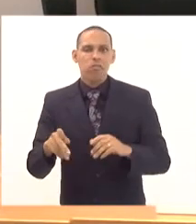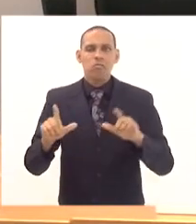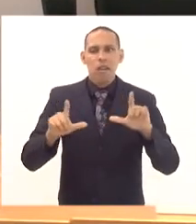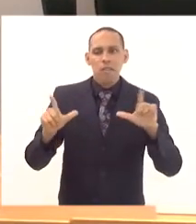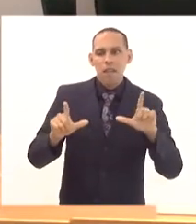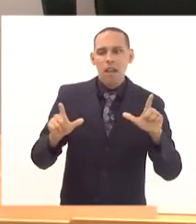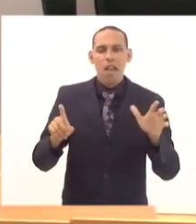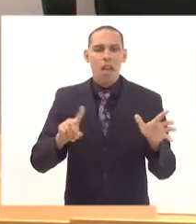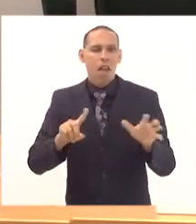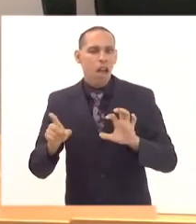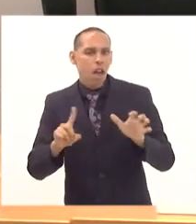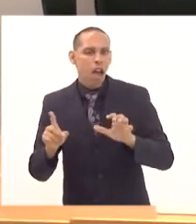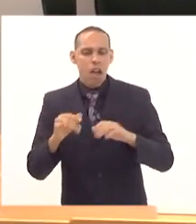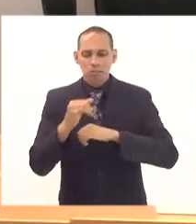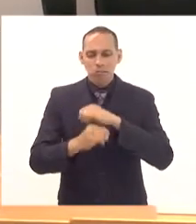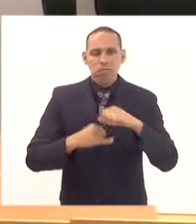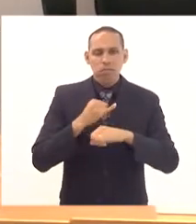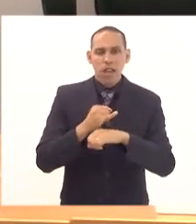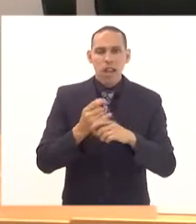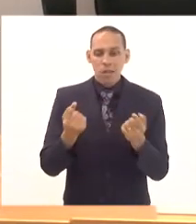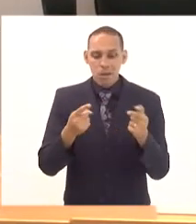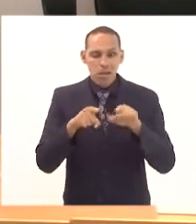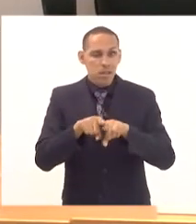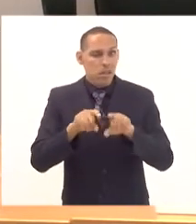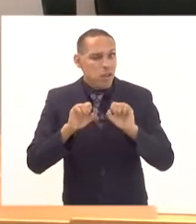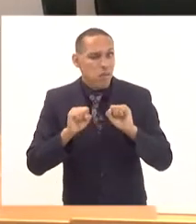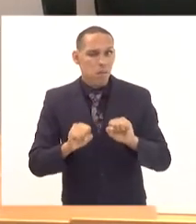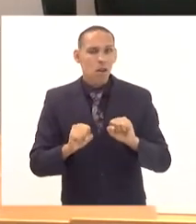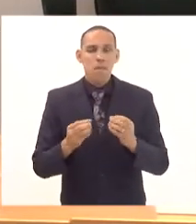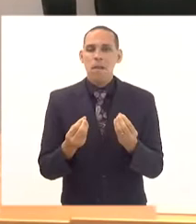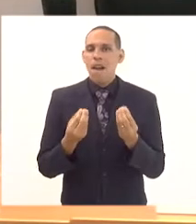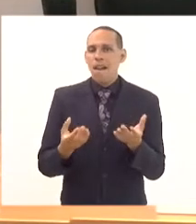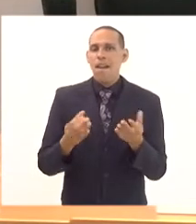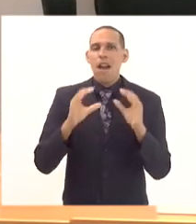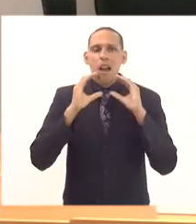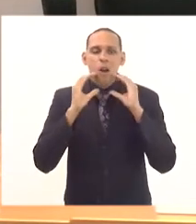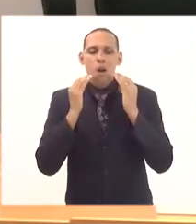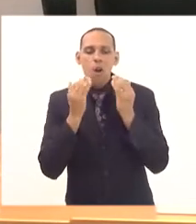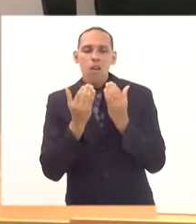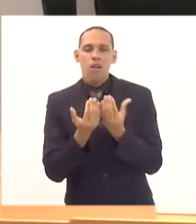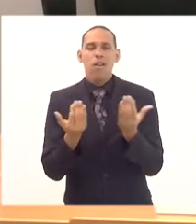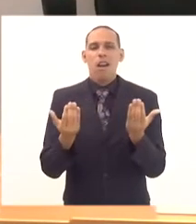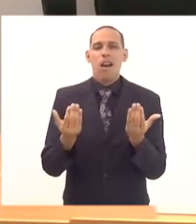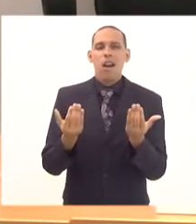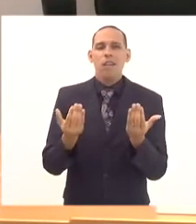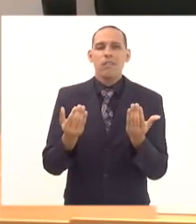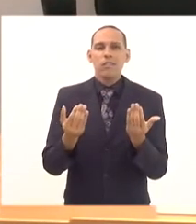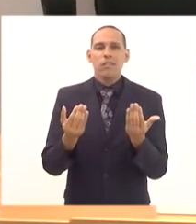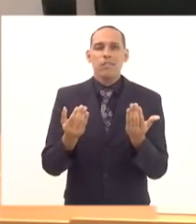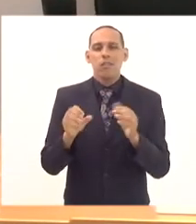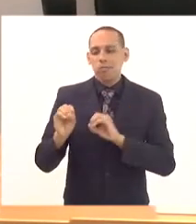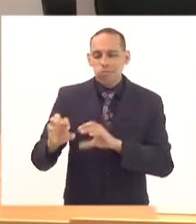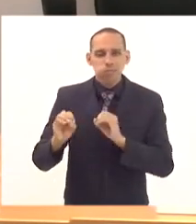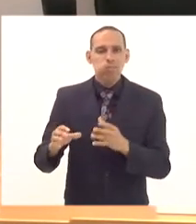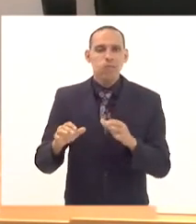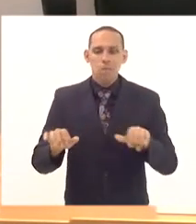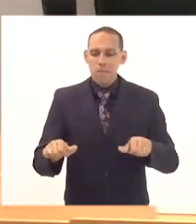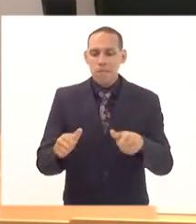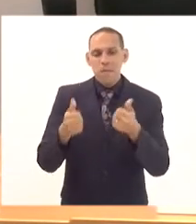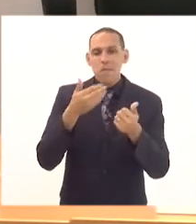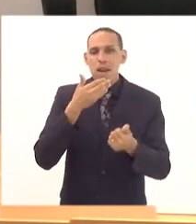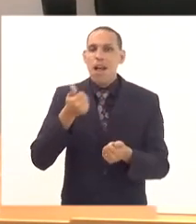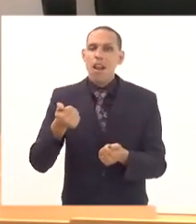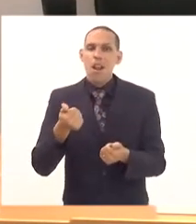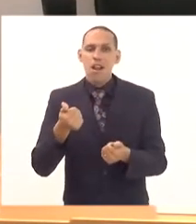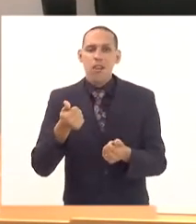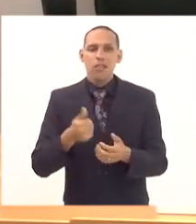estabelecerem parcerias capazes de fortalecer a mídia de caráter comunitário educativo o pagamento realizadas do